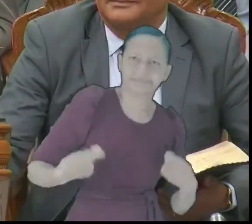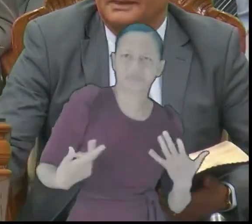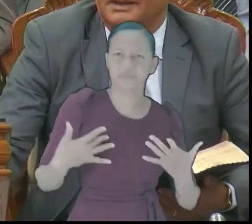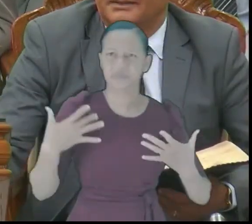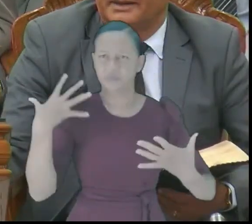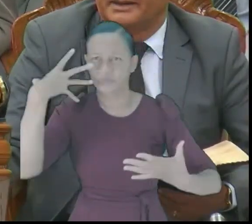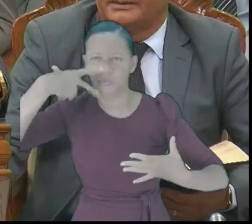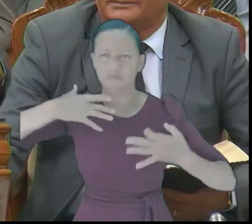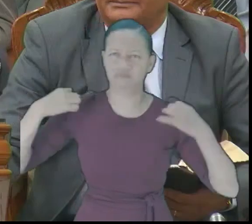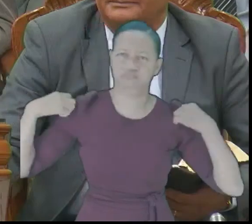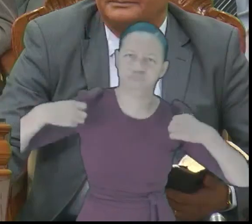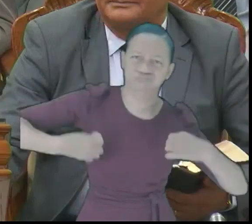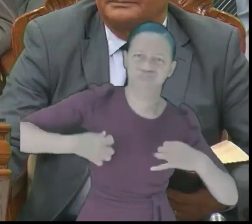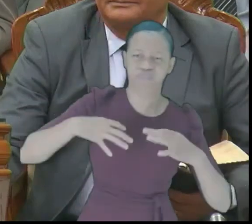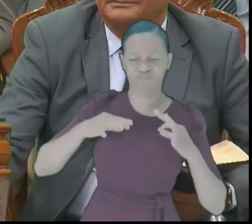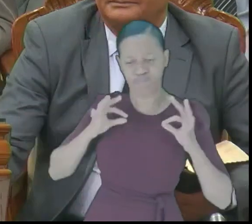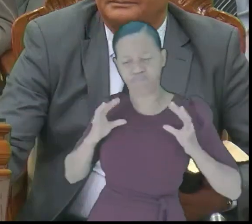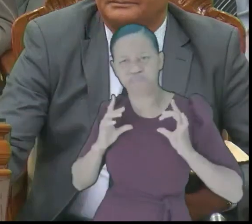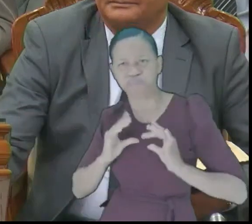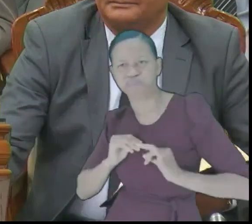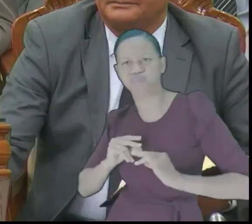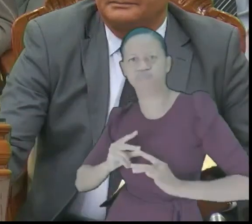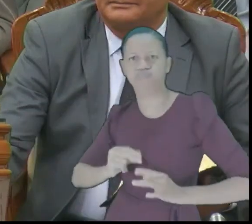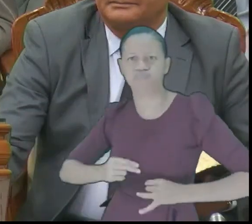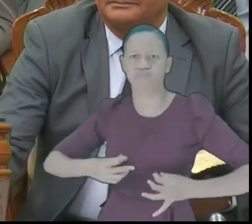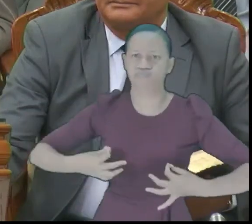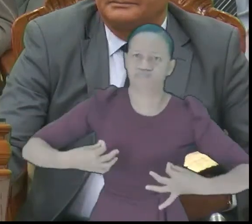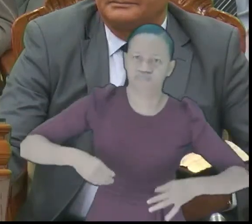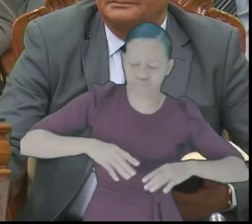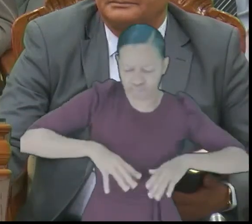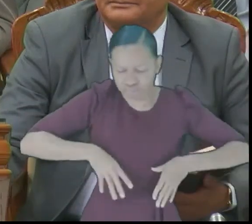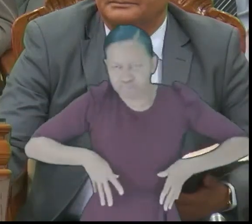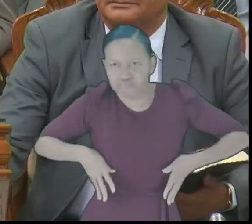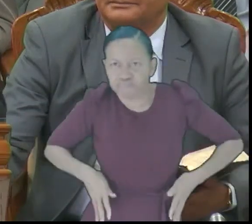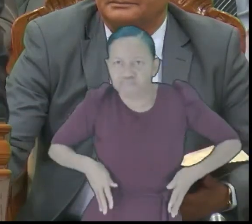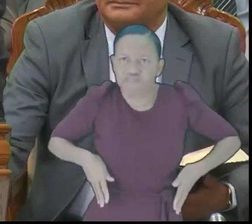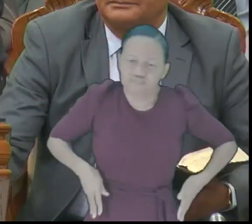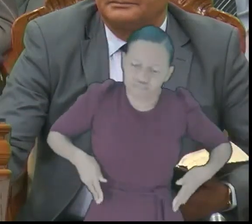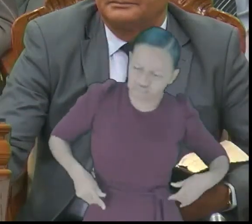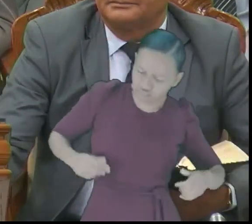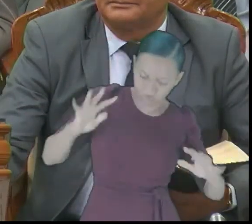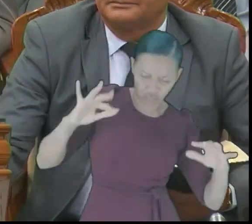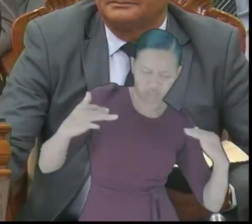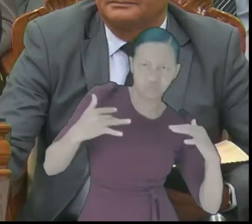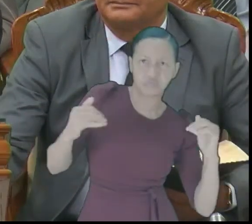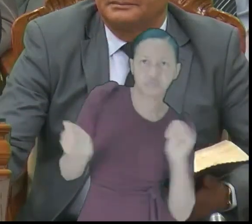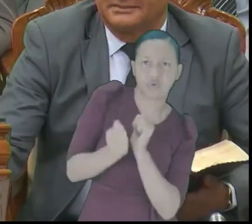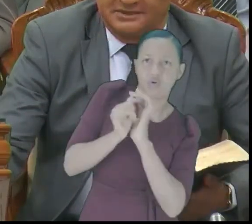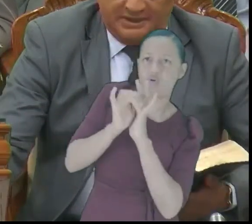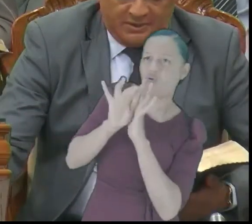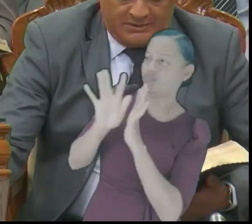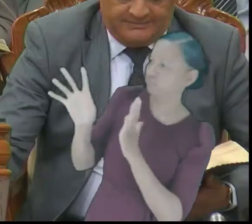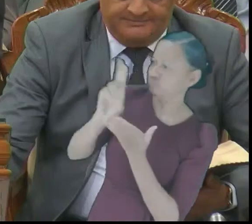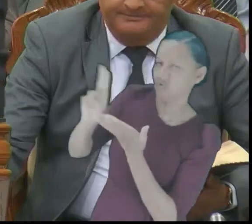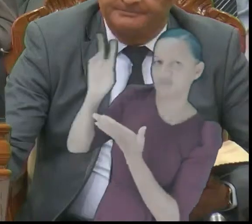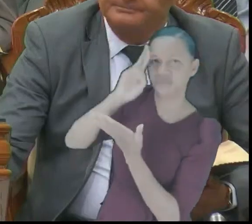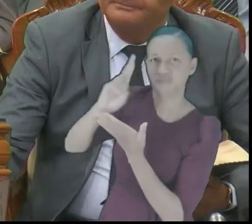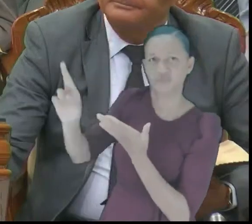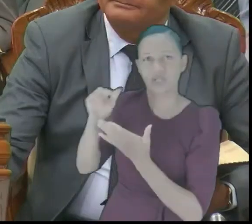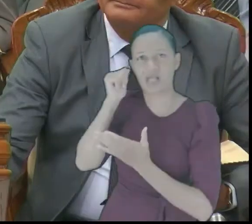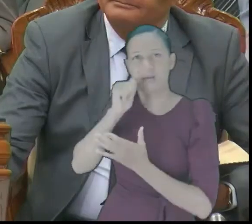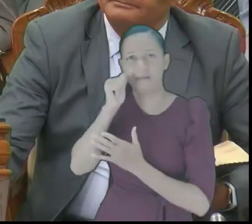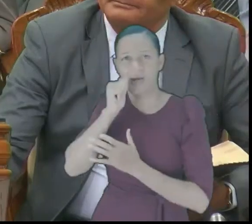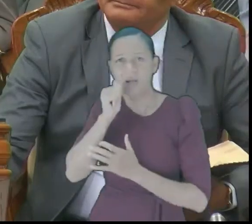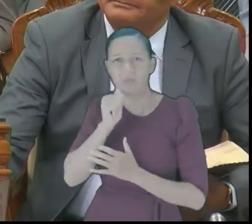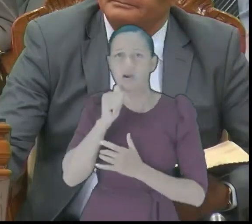bonito, decente, elegante. Né? Uma roupa que glorifique o nome do Senhor. As moças